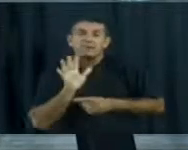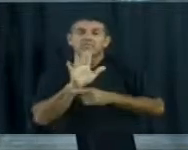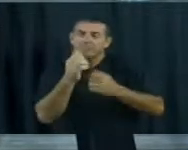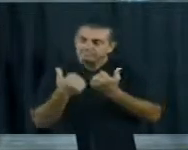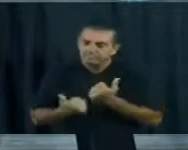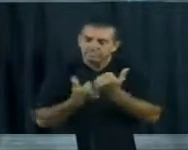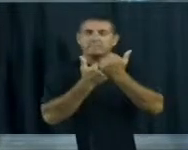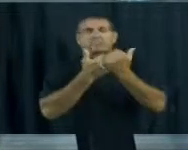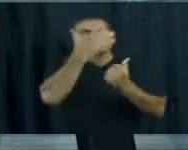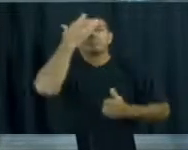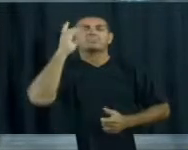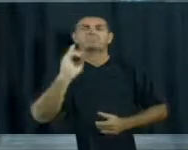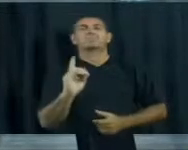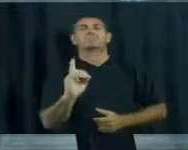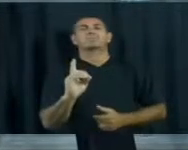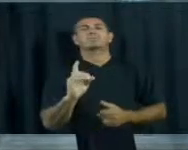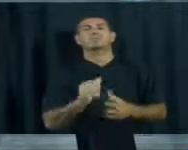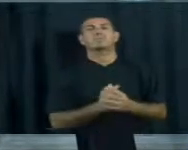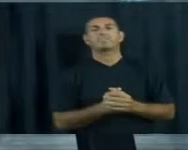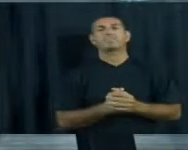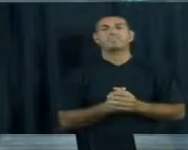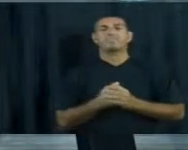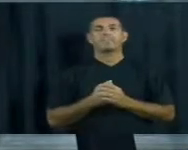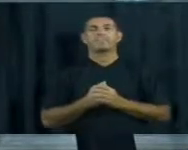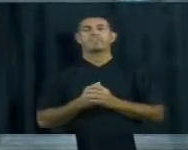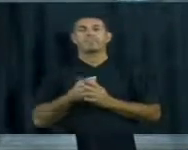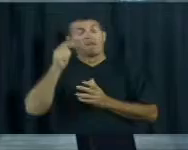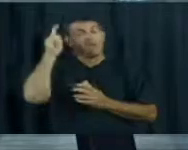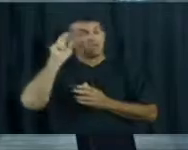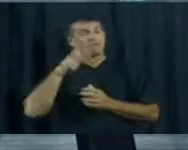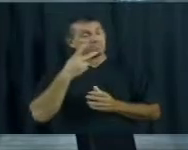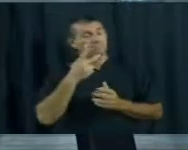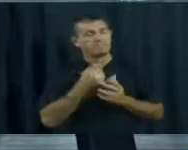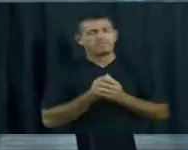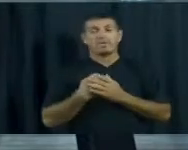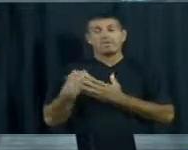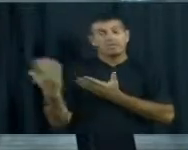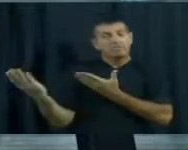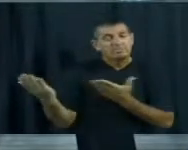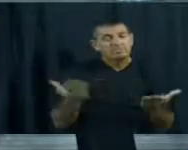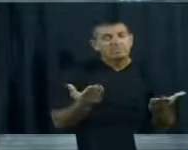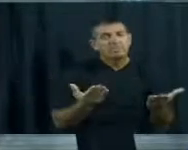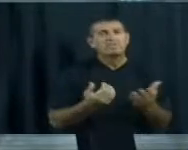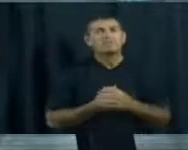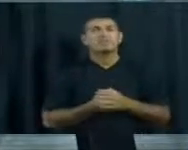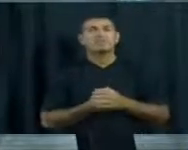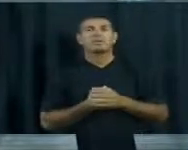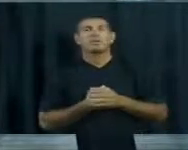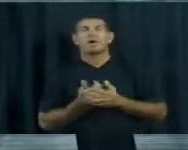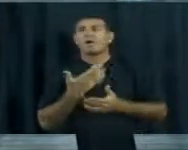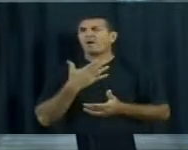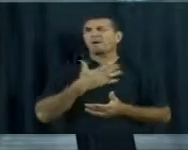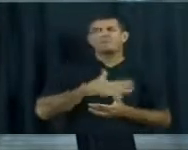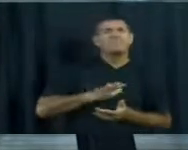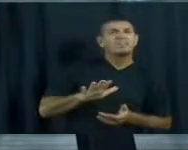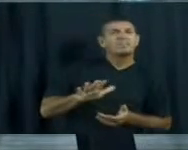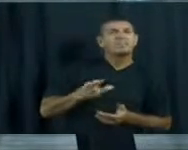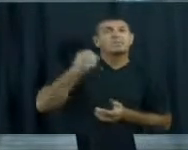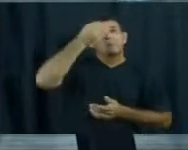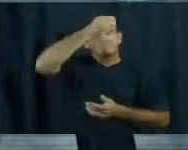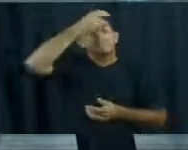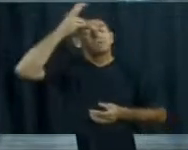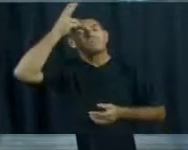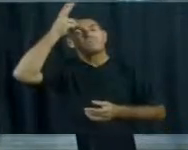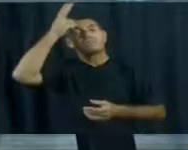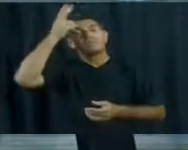e... Eu, quando eu fiz esse convite ao senhor, eu não gostaria que fosse apenas o prefeito Adriano,